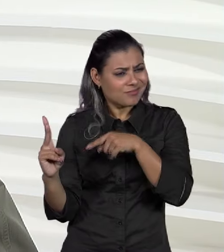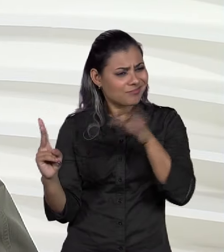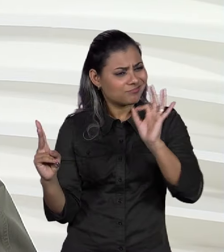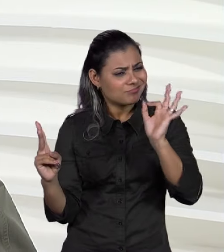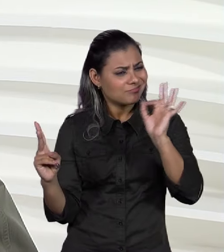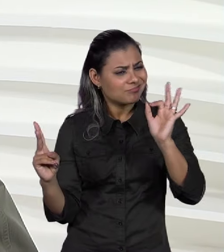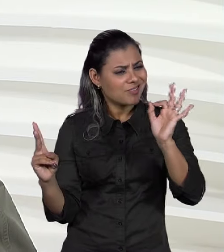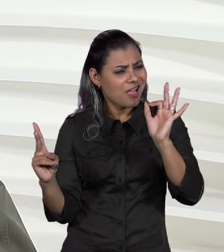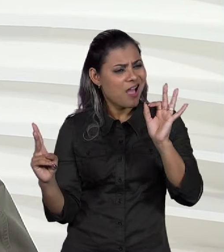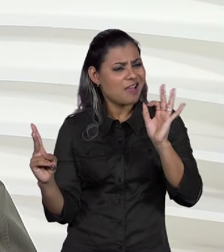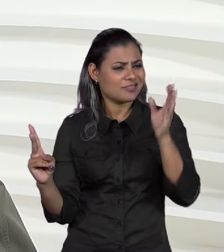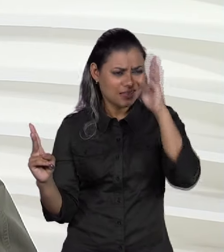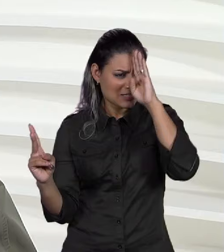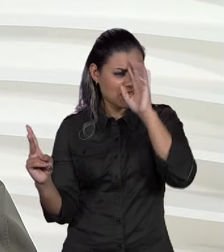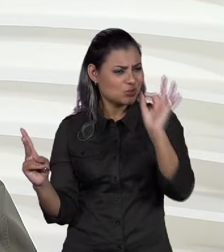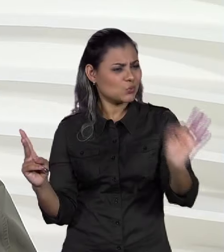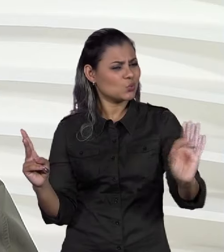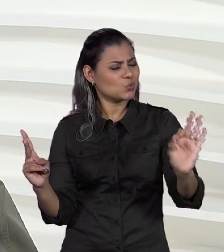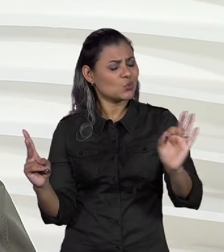não é do exército, não.